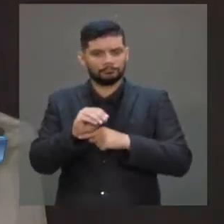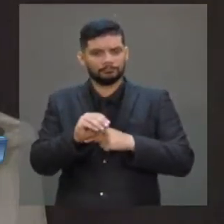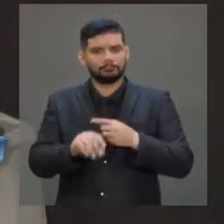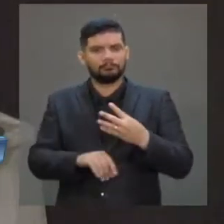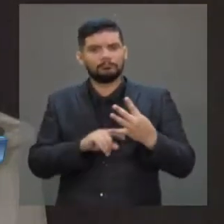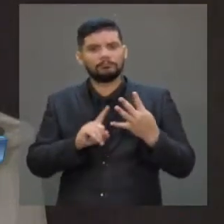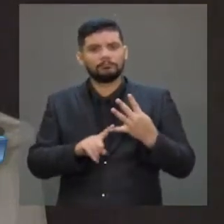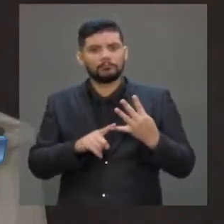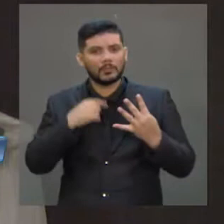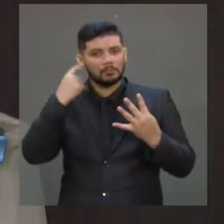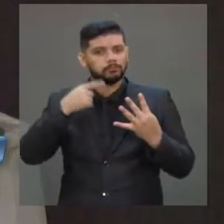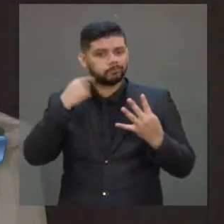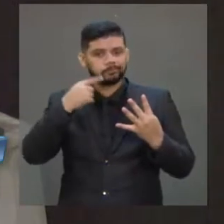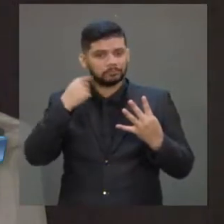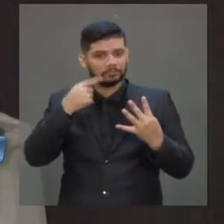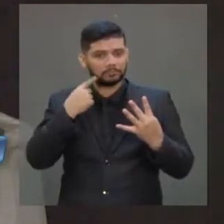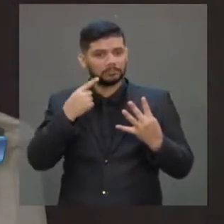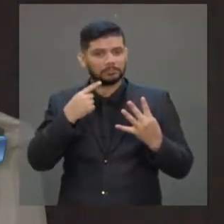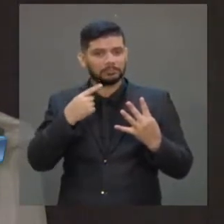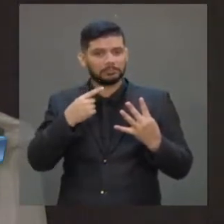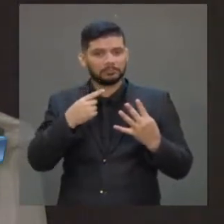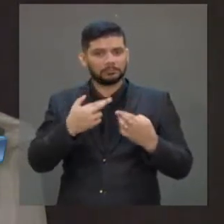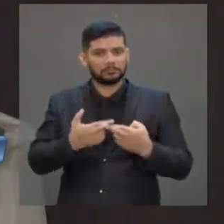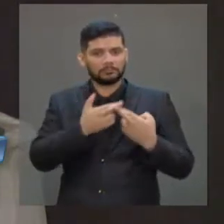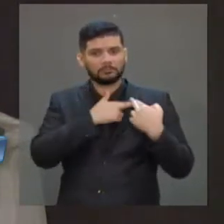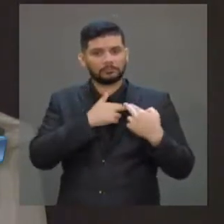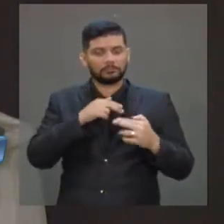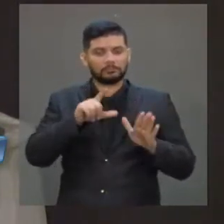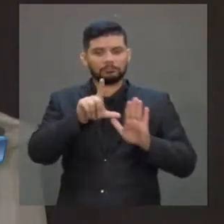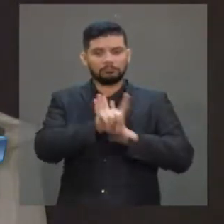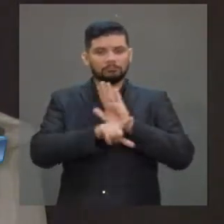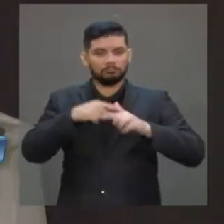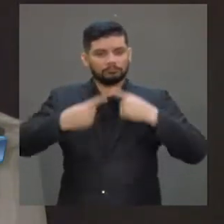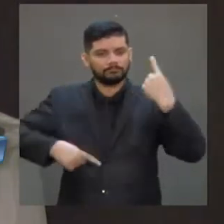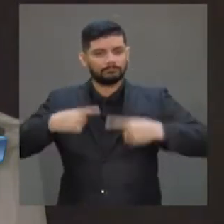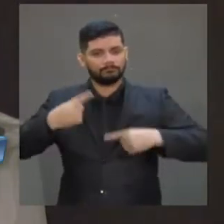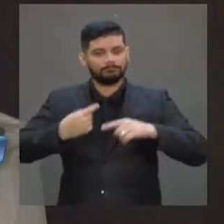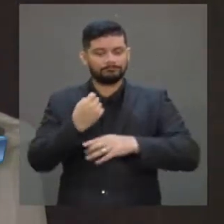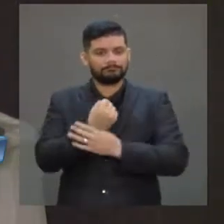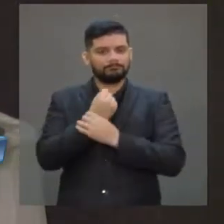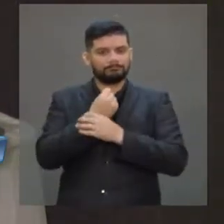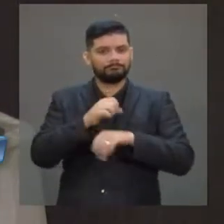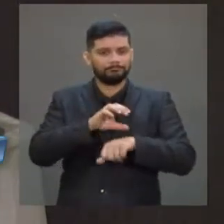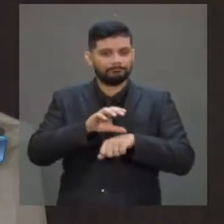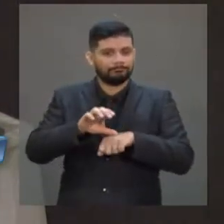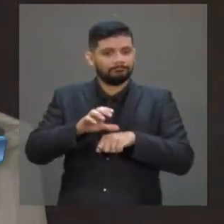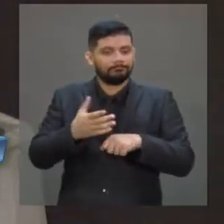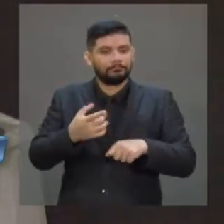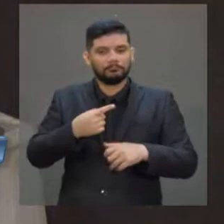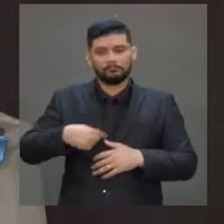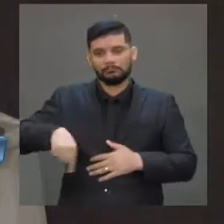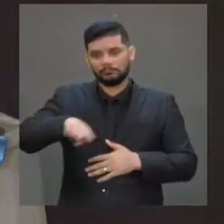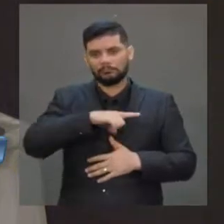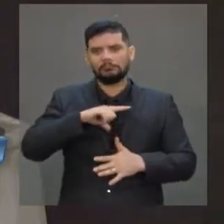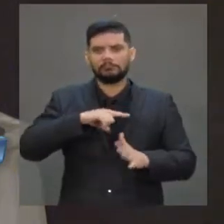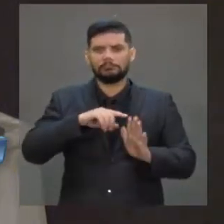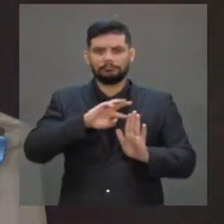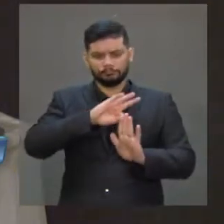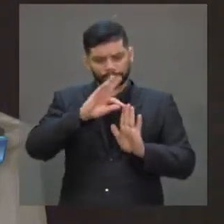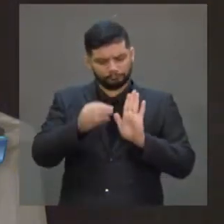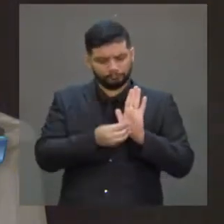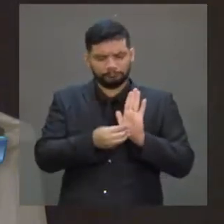do ponto de vista jurídico, pela competência legislativa que a Constituição nos resguarda, nós temos todo